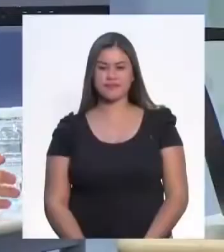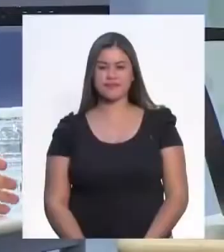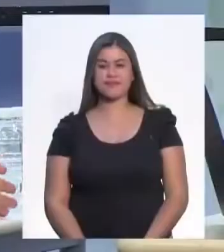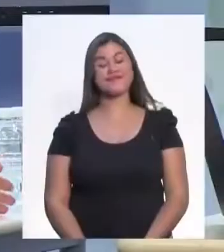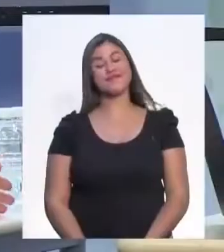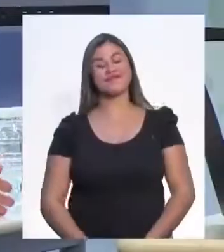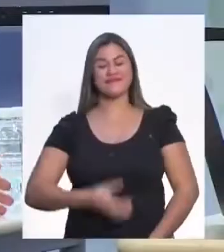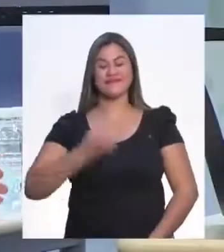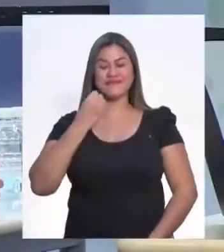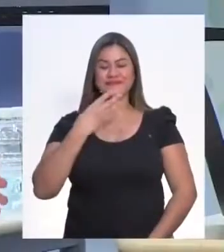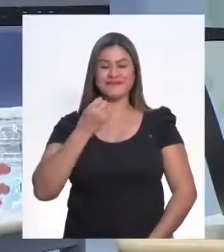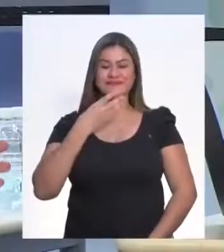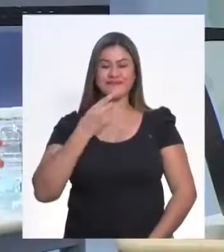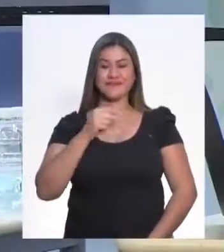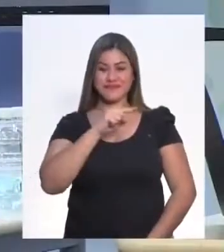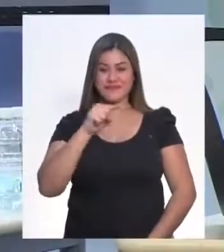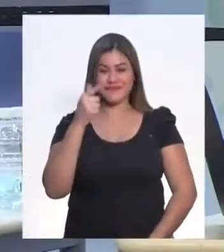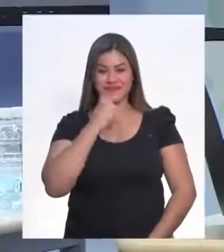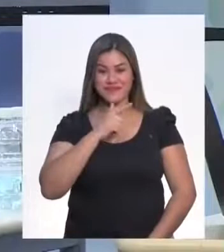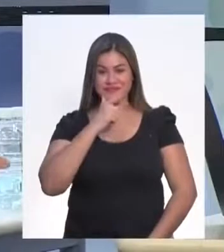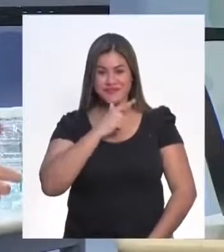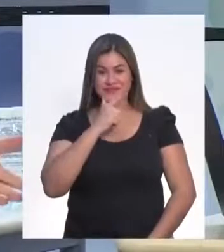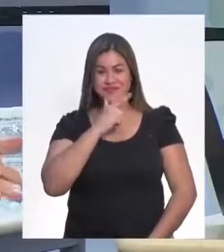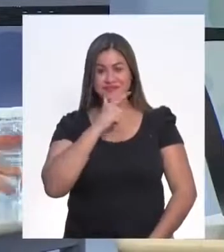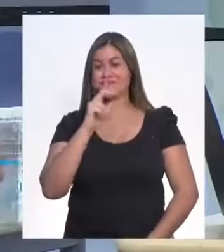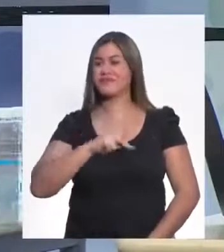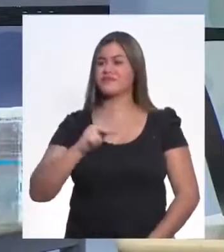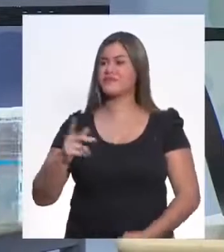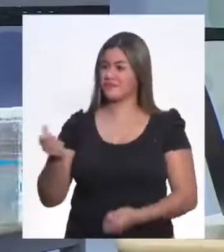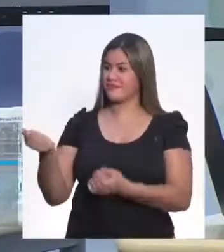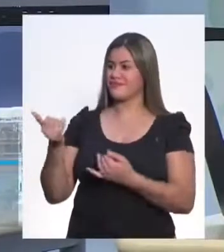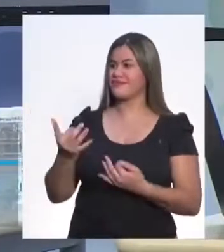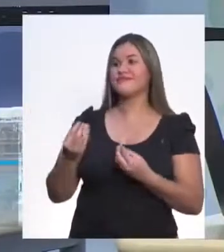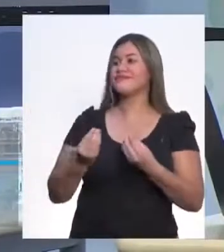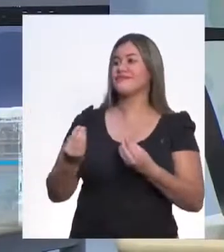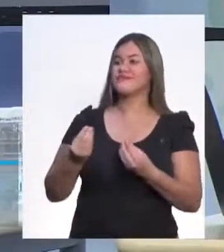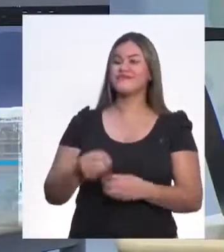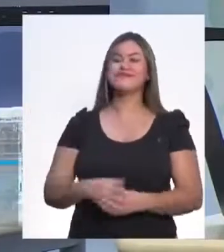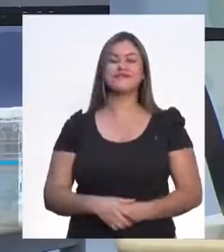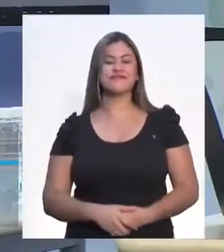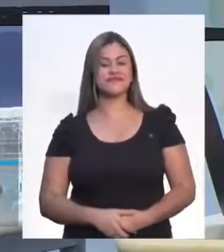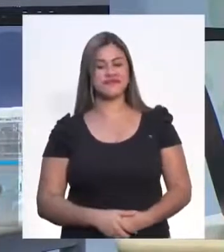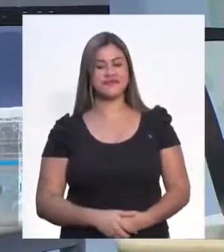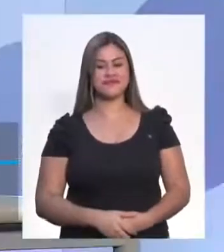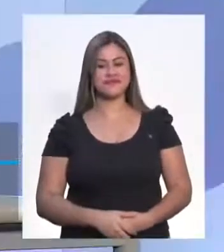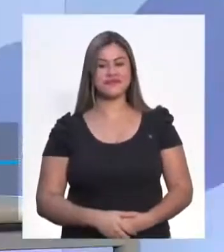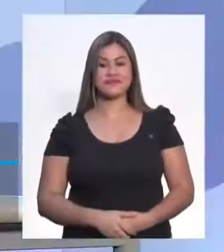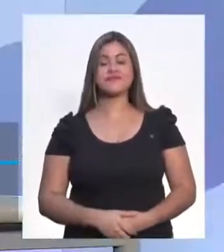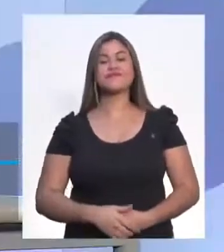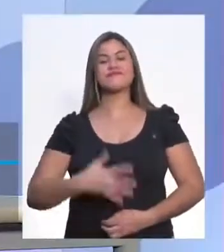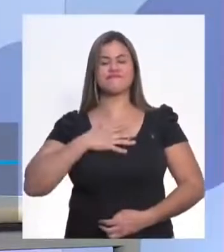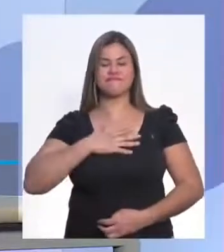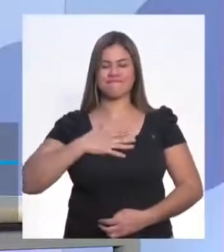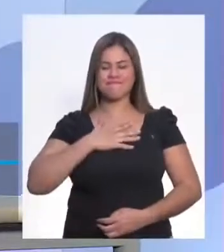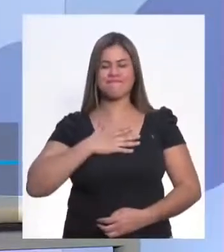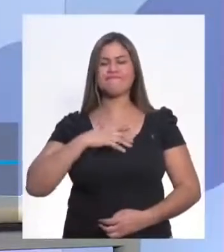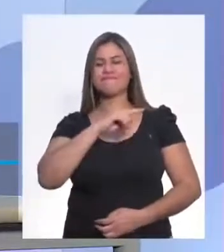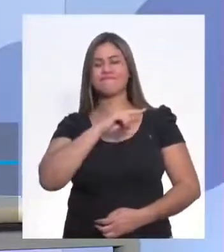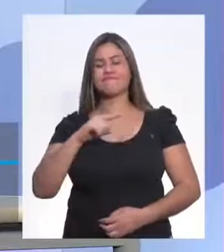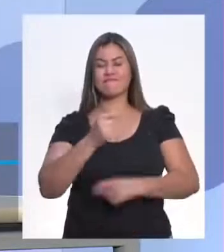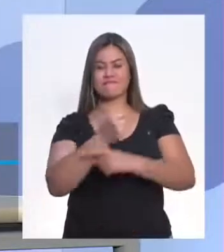Muito bem, pessoal. E aí, vocês conseguiram? Professora Roberta, conta para mim o que eles fizeram. Olha, professora Inês, gostei de ver. Muitos colocaram